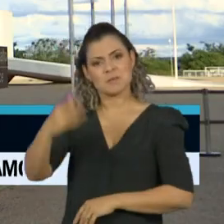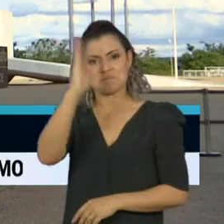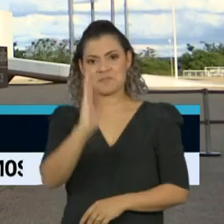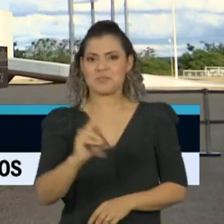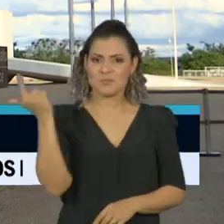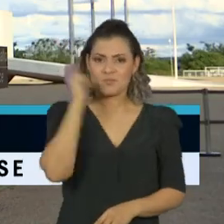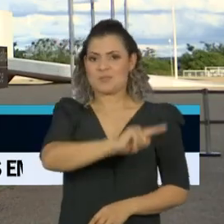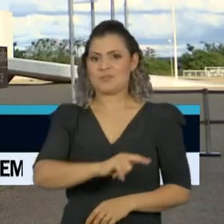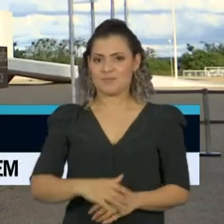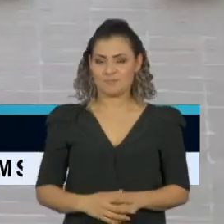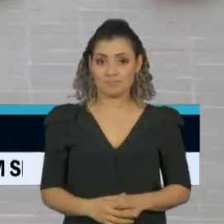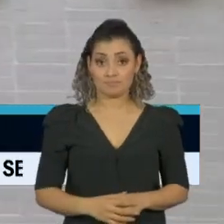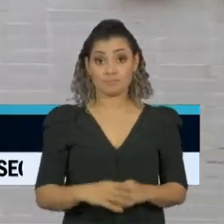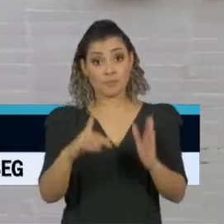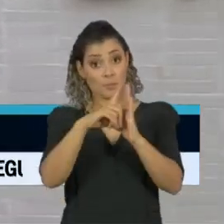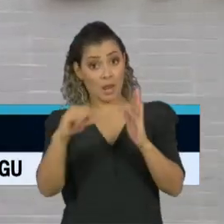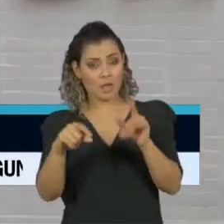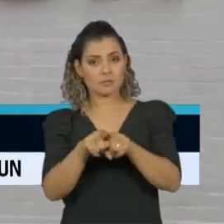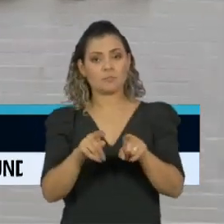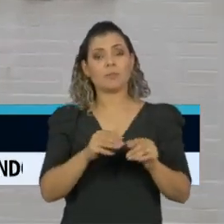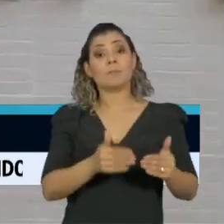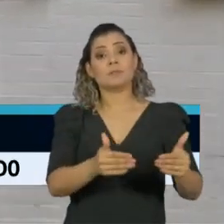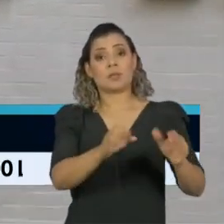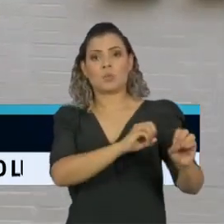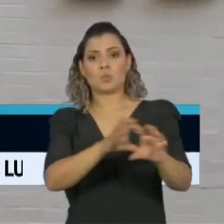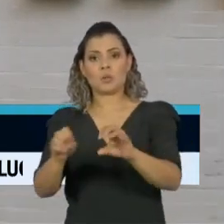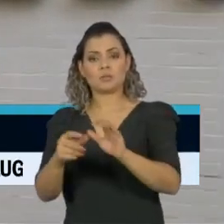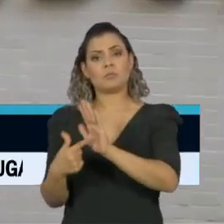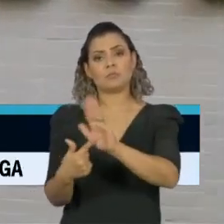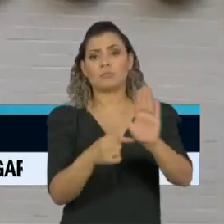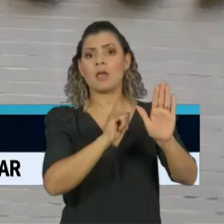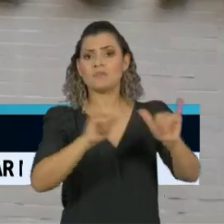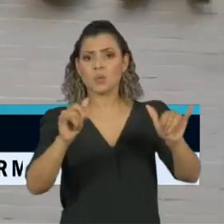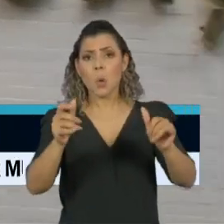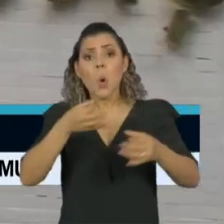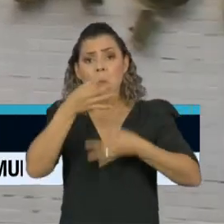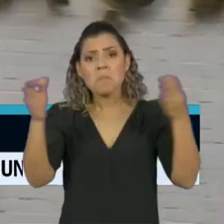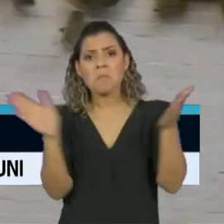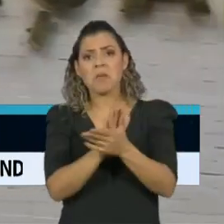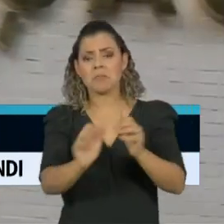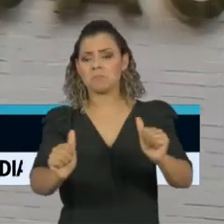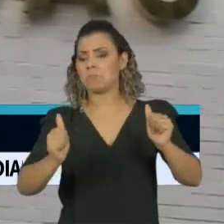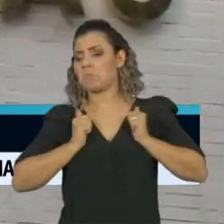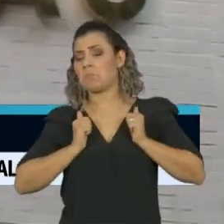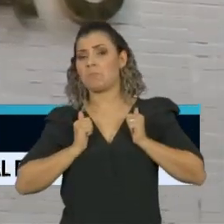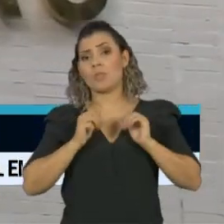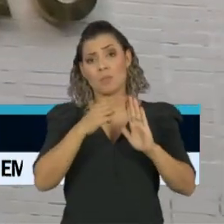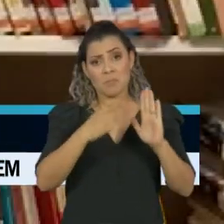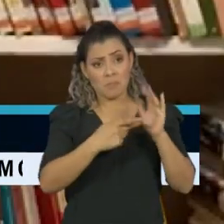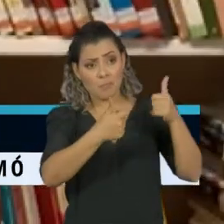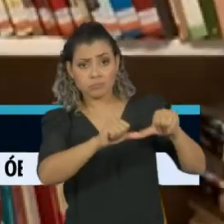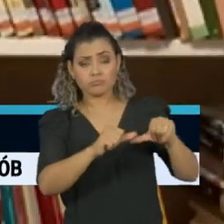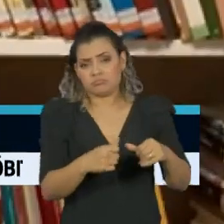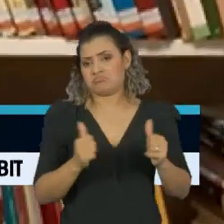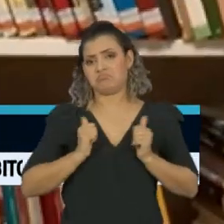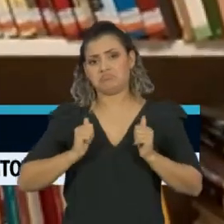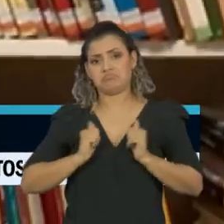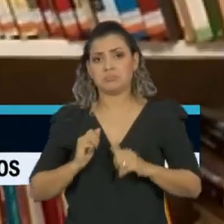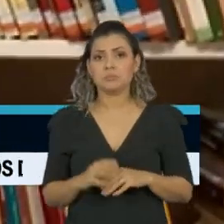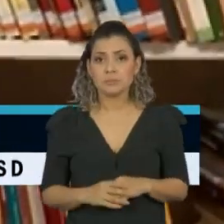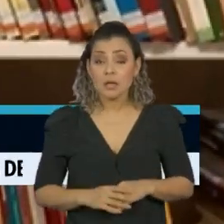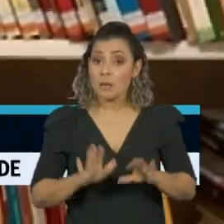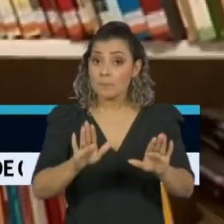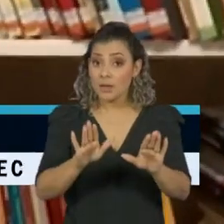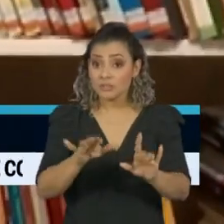nosso país o palácio do planalto eo ministério da educação e informaram que não vão se manifestar sobre o cancelamento da mp o poder